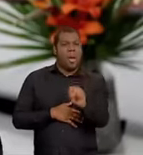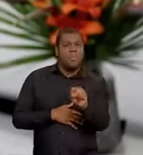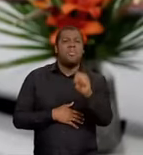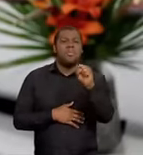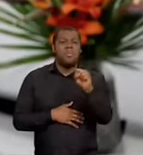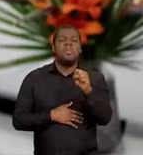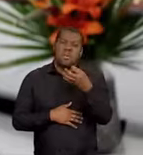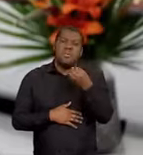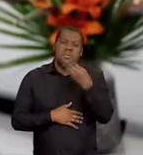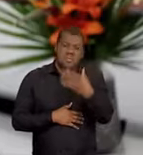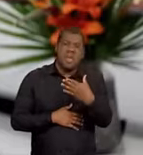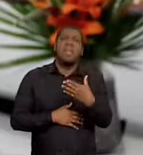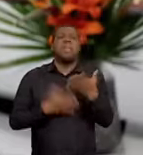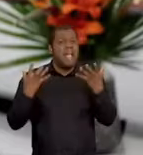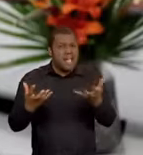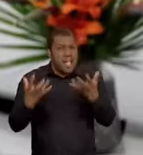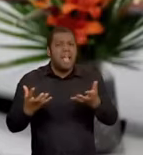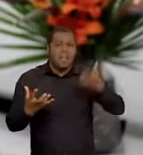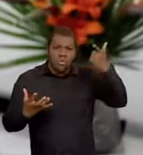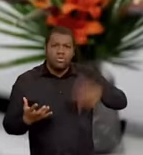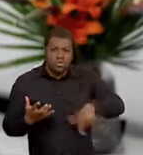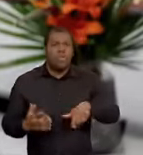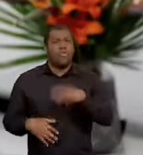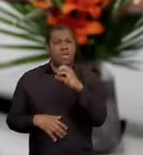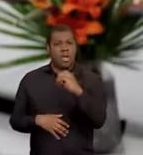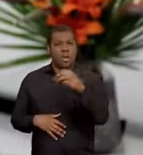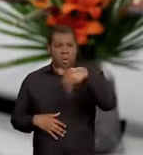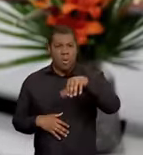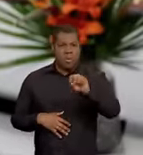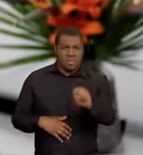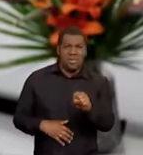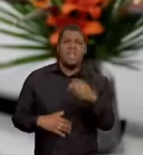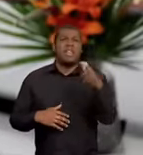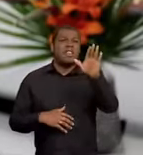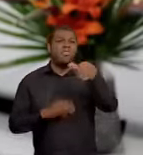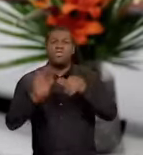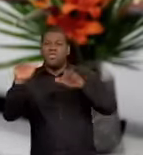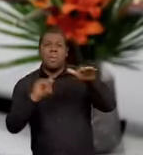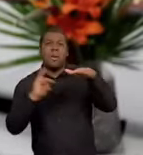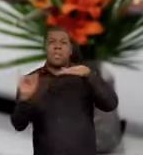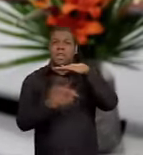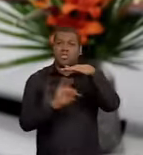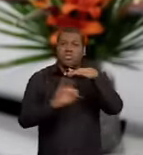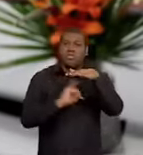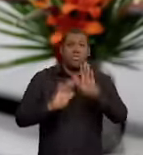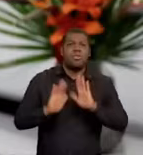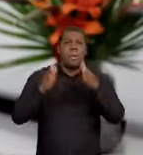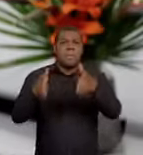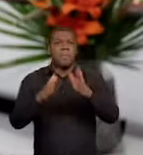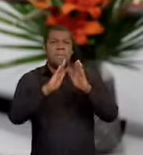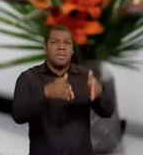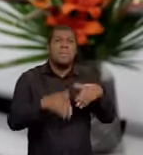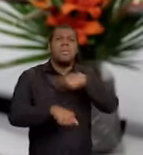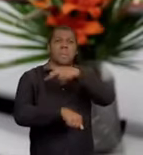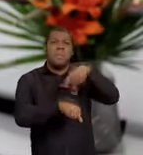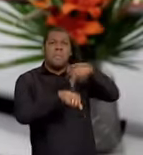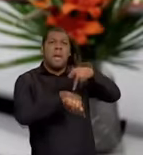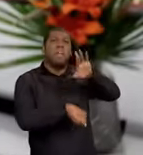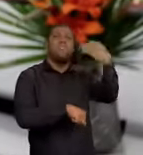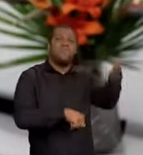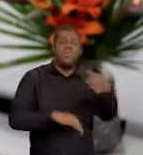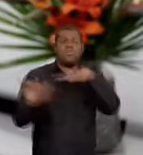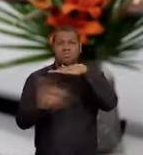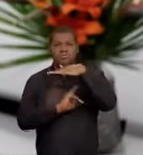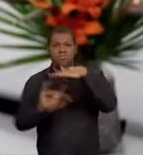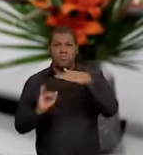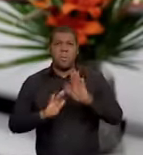favoráveis que quanto mais instituições multilaterais tiverem, que participem todos os países, melhor. Por exemplo, nós defendemos a questão